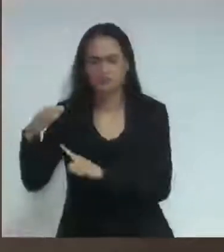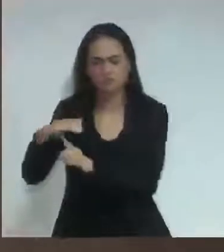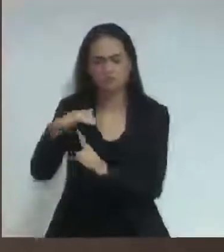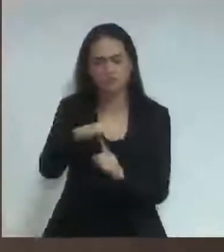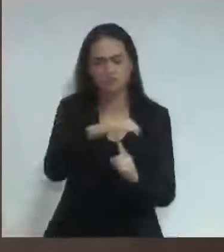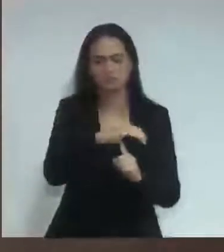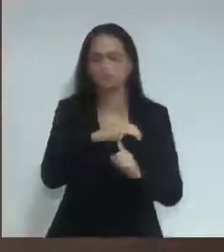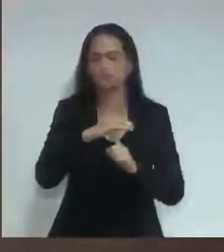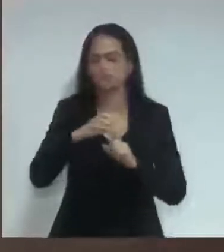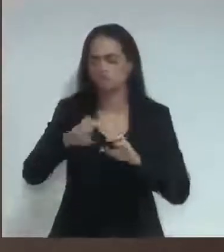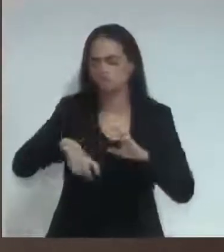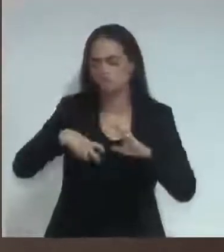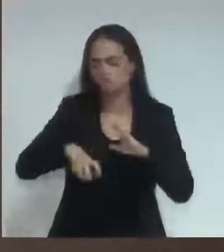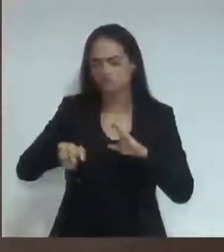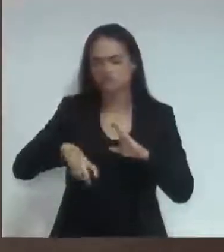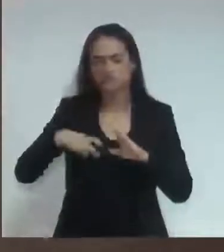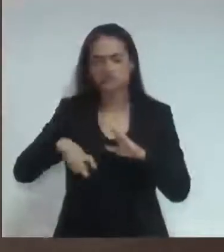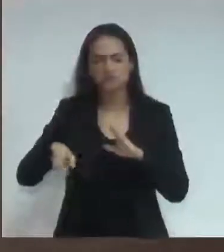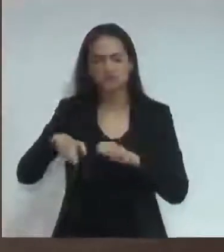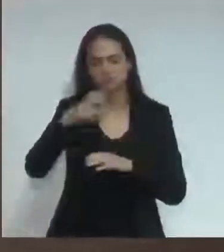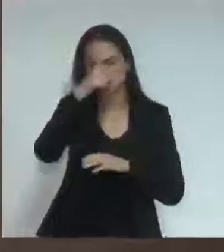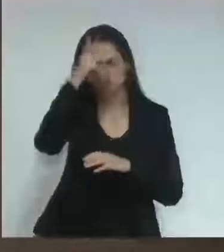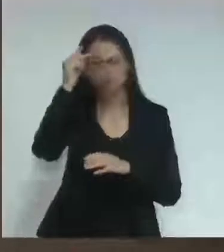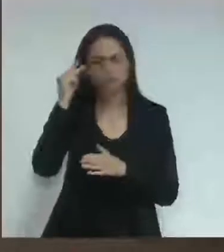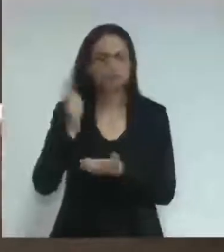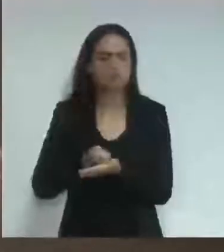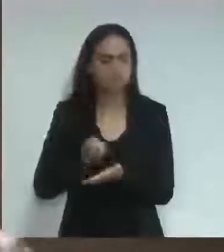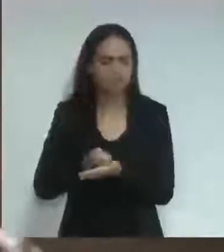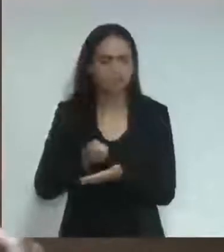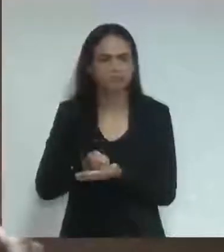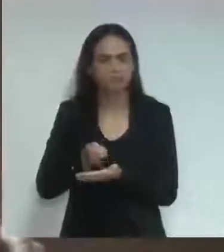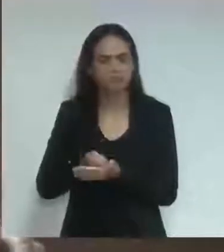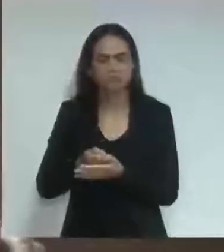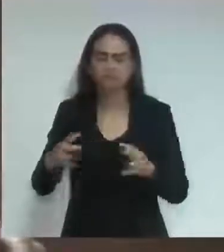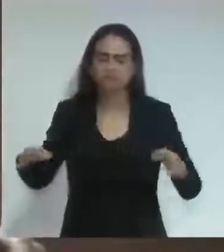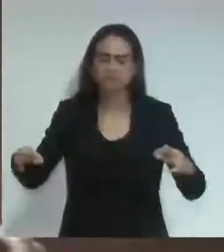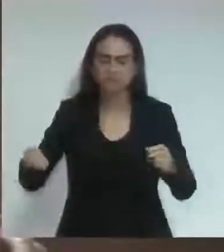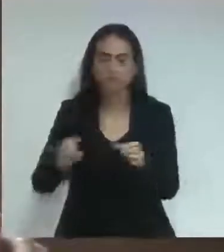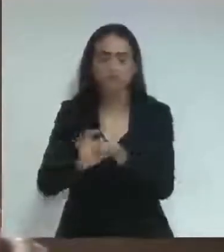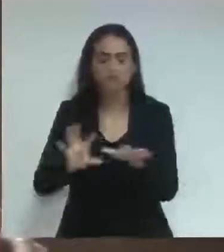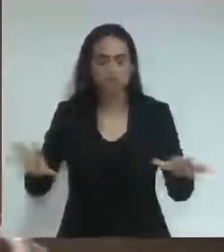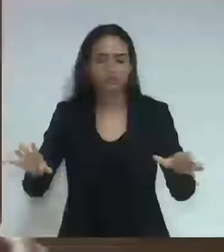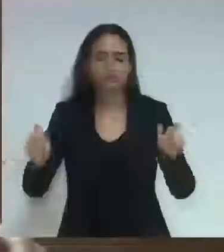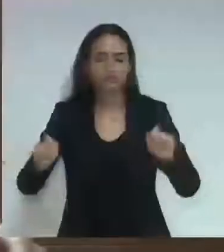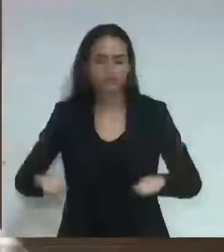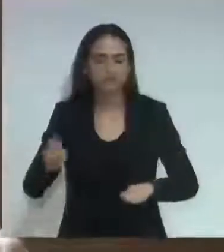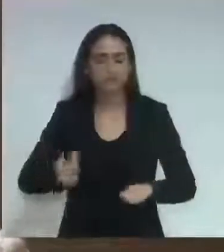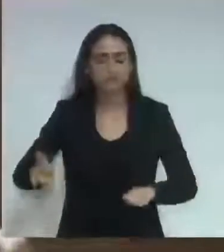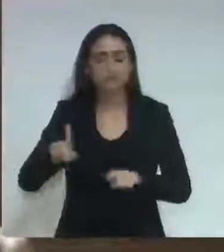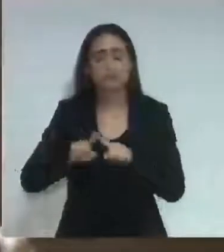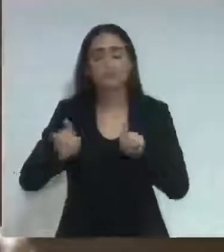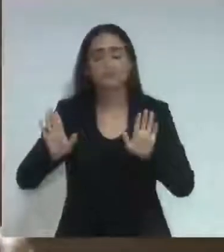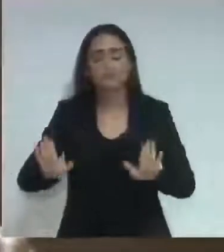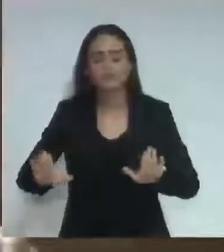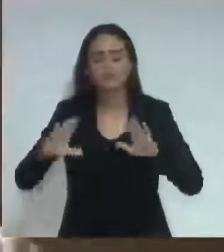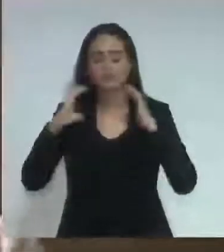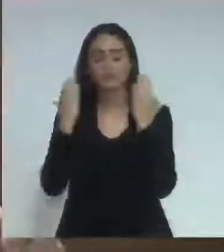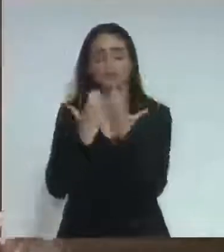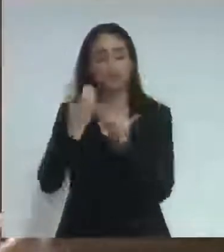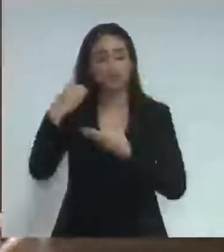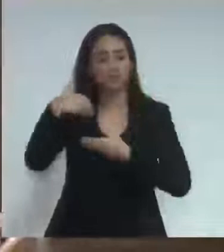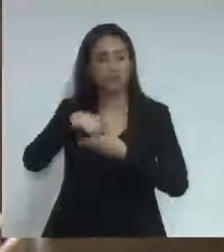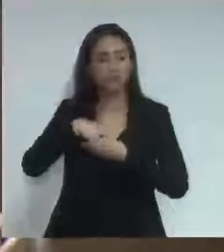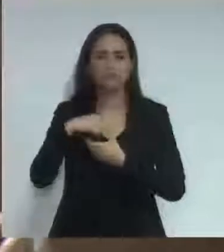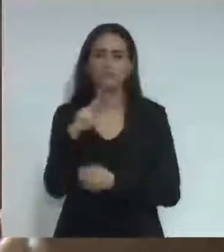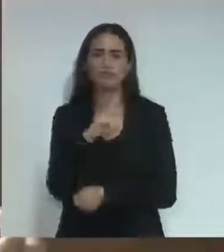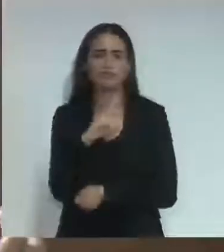custeados, construídos com recursos públicos, é assim para uso aberto e geral. Dentro dos condomínios é reservado a eles, assim como num prédio, num condomínio